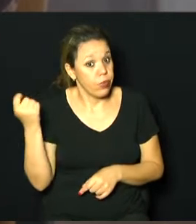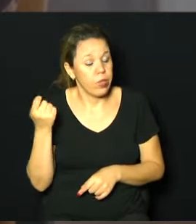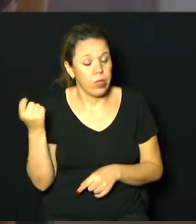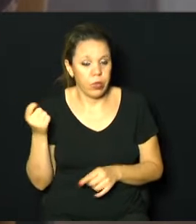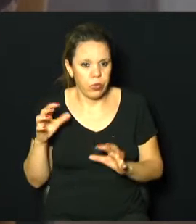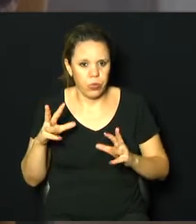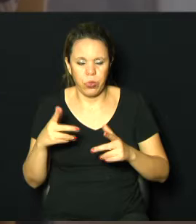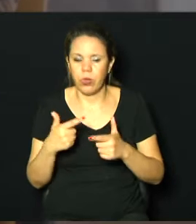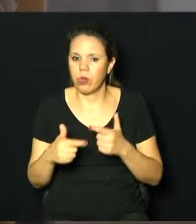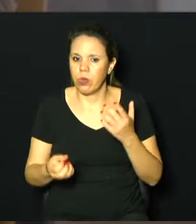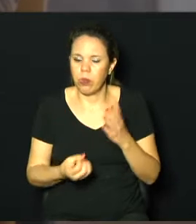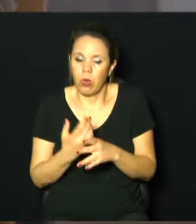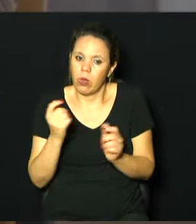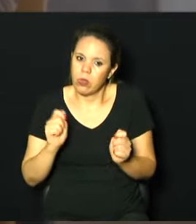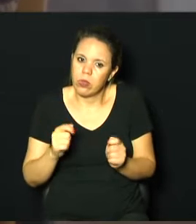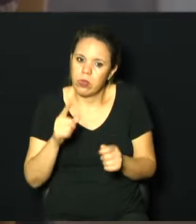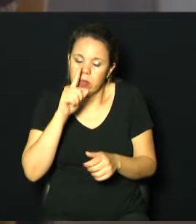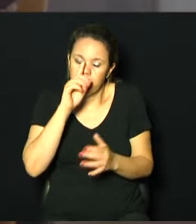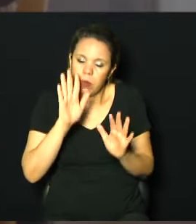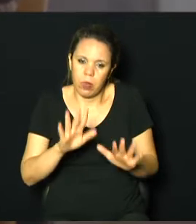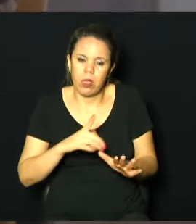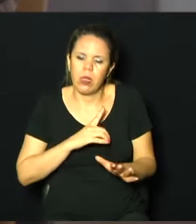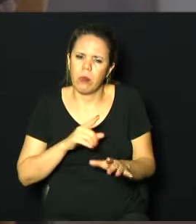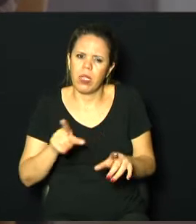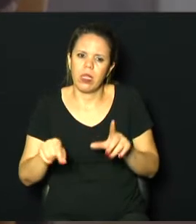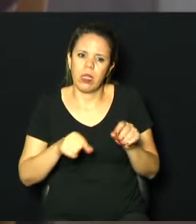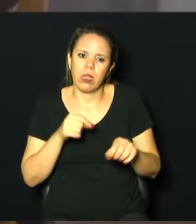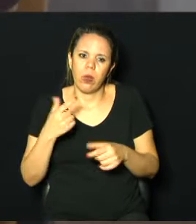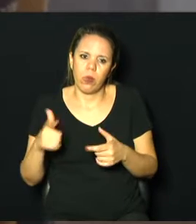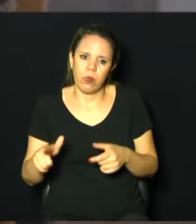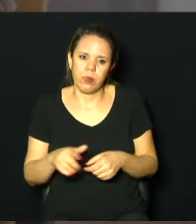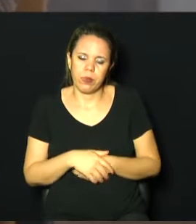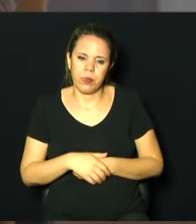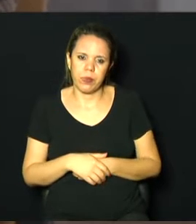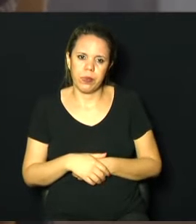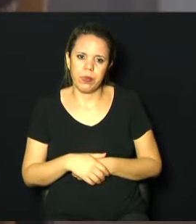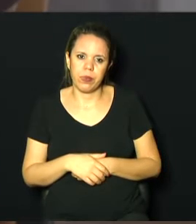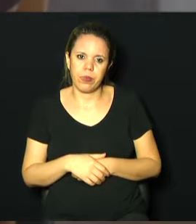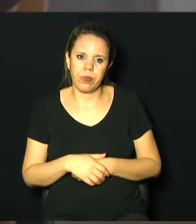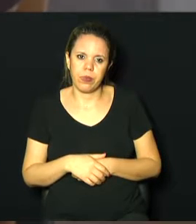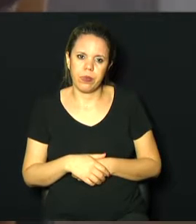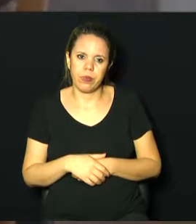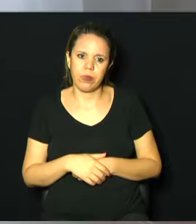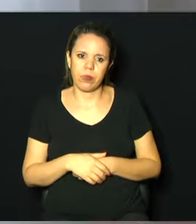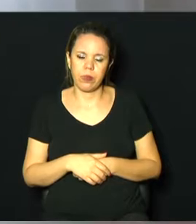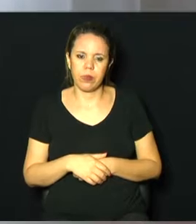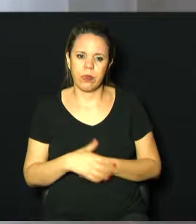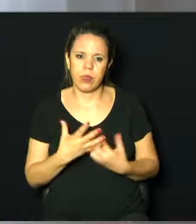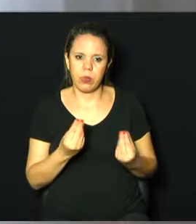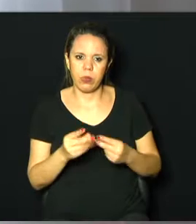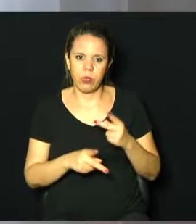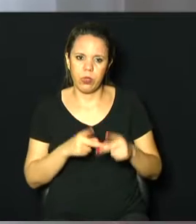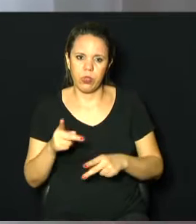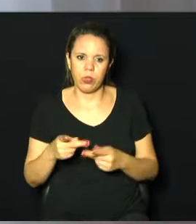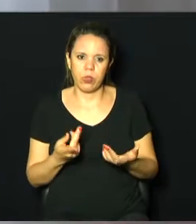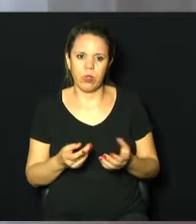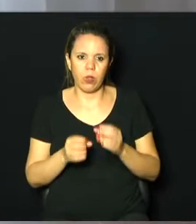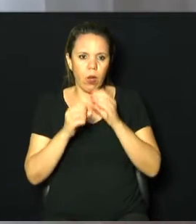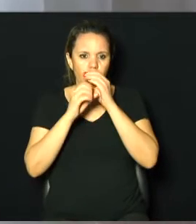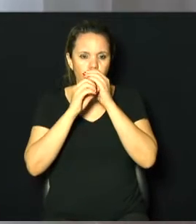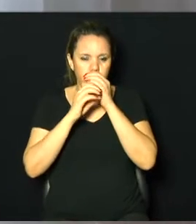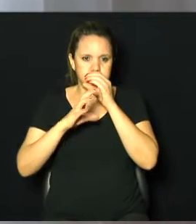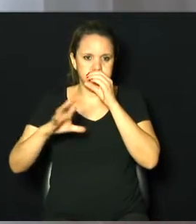toda a situação, mas traz outras alternativas para nós, né? Eu vi bastante pessoal mandando bexigas,